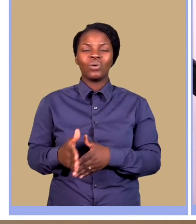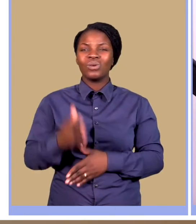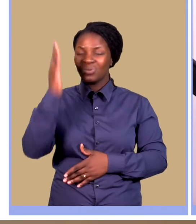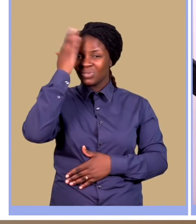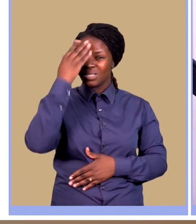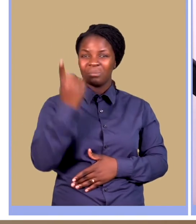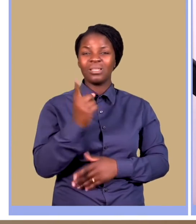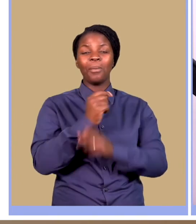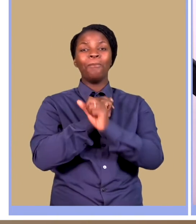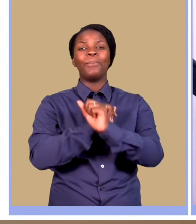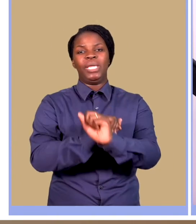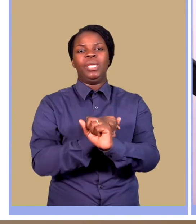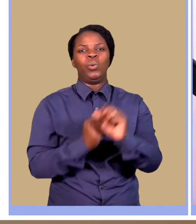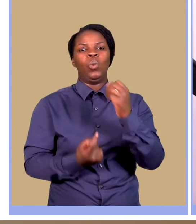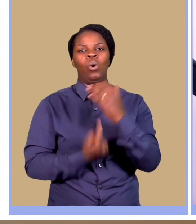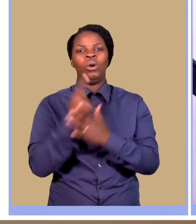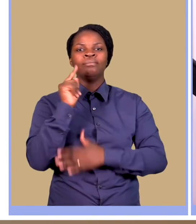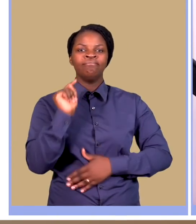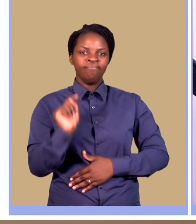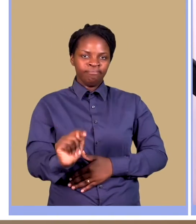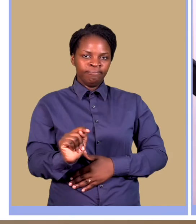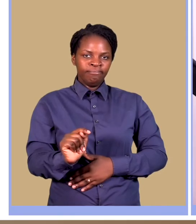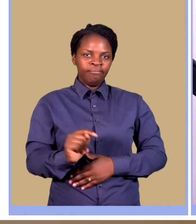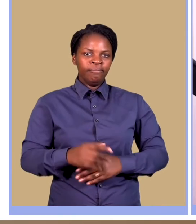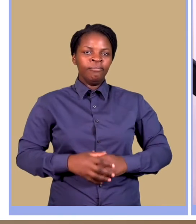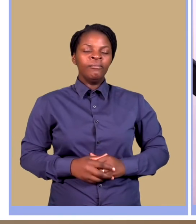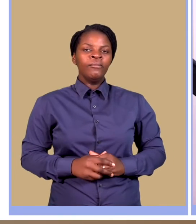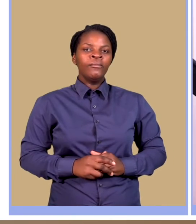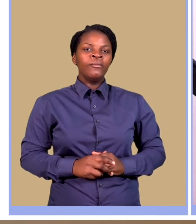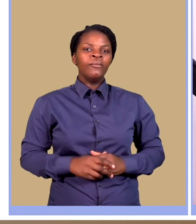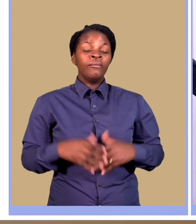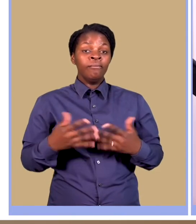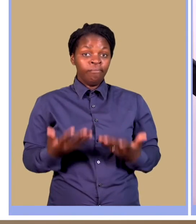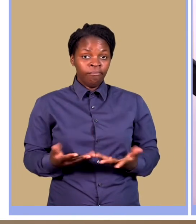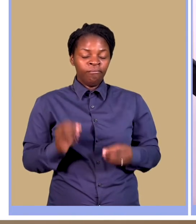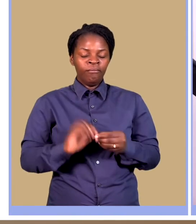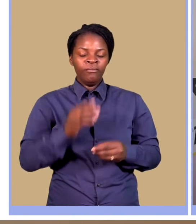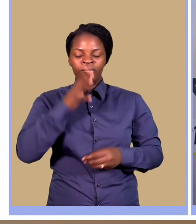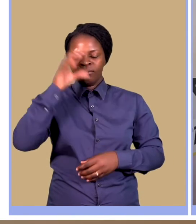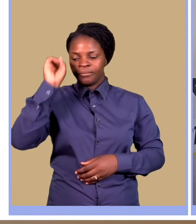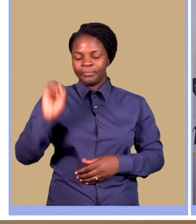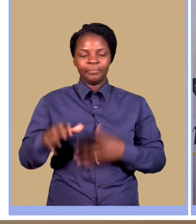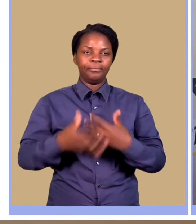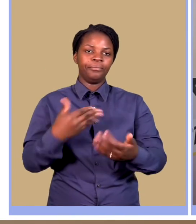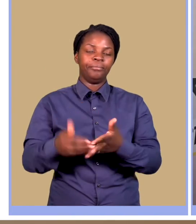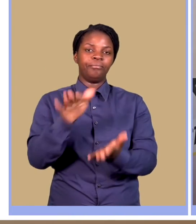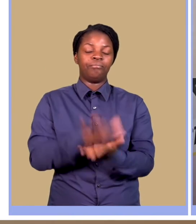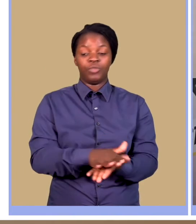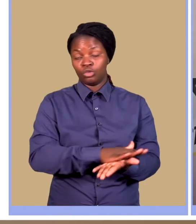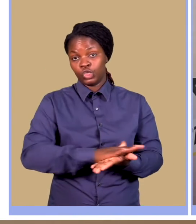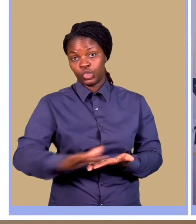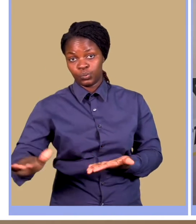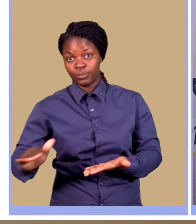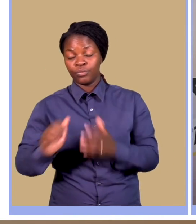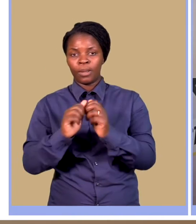isso pode vir a causar, acaba descartando o mesmo. Porque estamos a dizer que a pessoa descarta aquele mesmo lixo vai no mar e